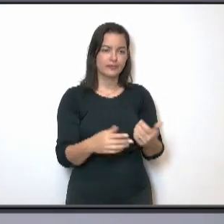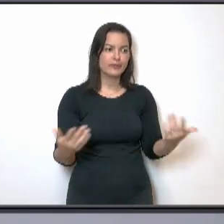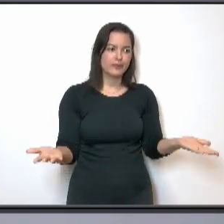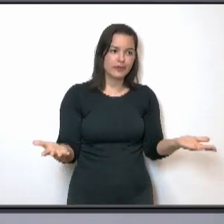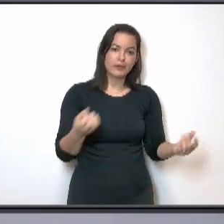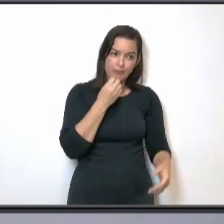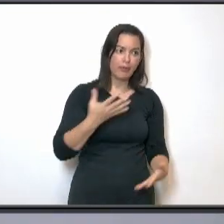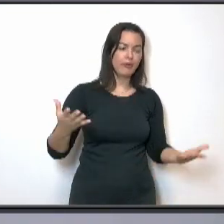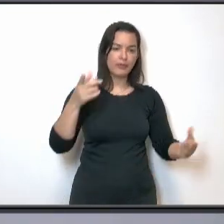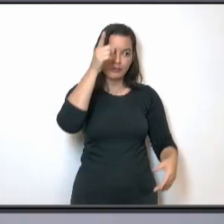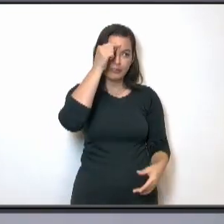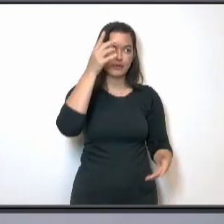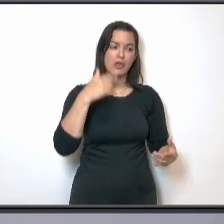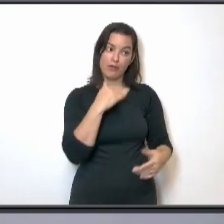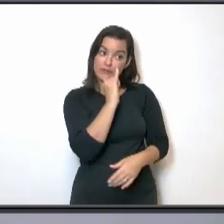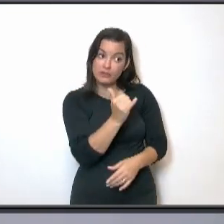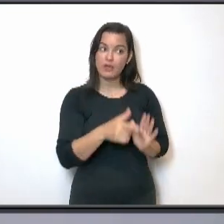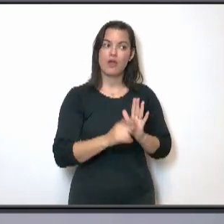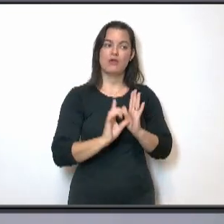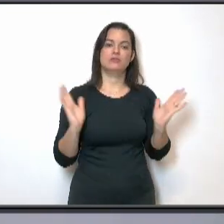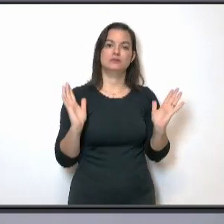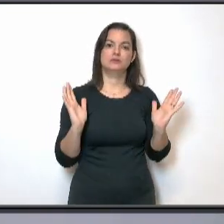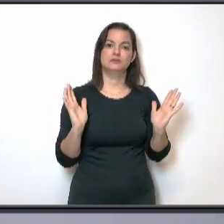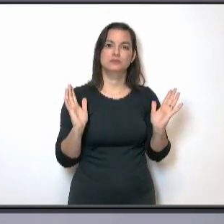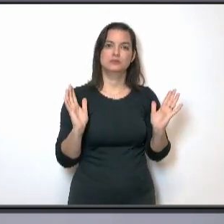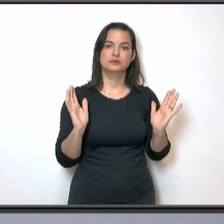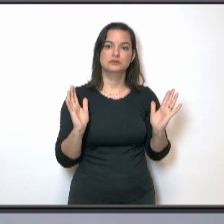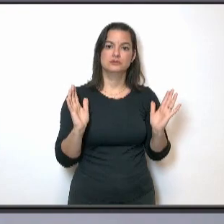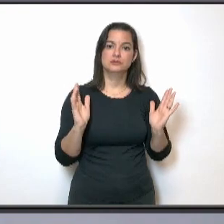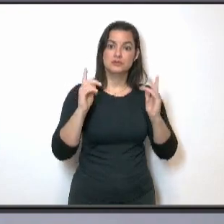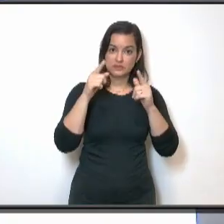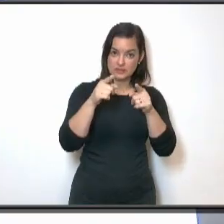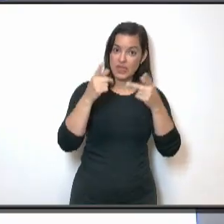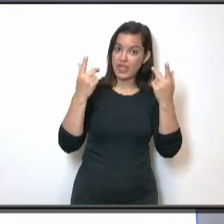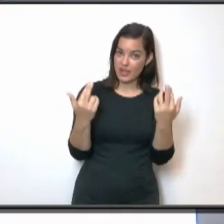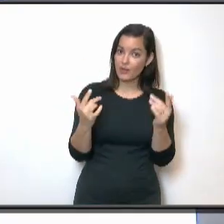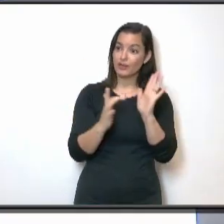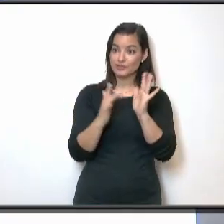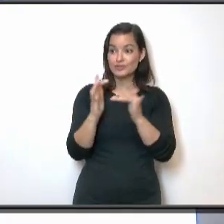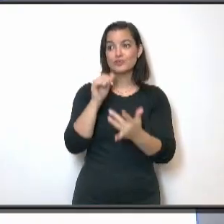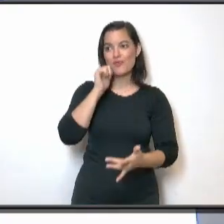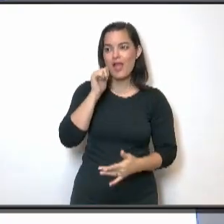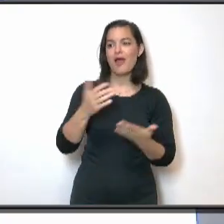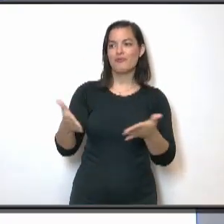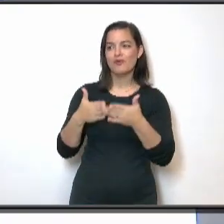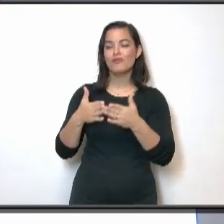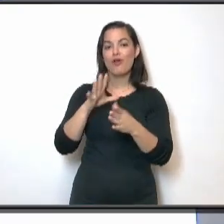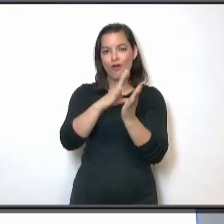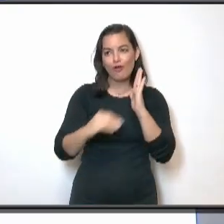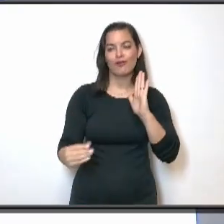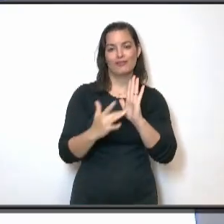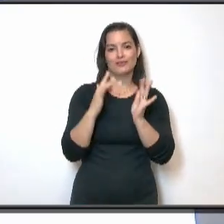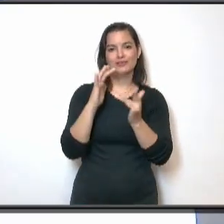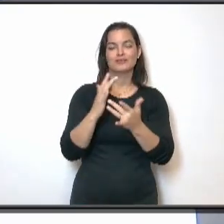Eu te avisei, eu te falei, viu, irmã? Seja como Jesus. Quando a coisa pegar, faz um